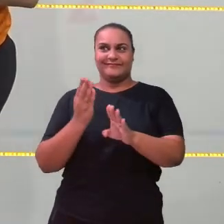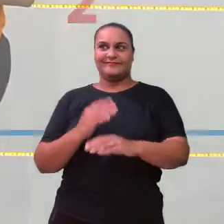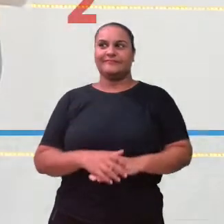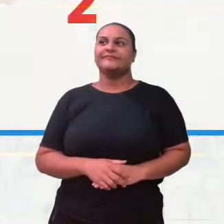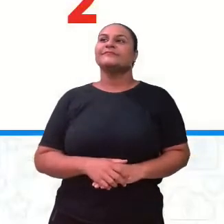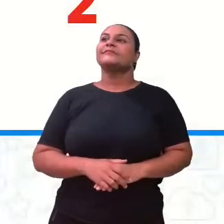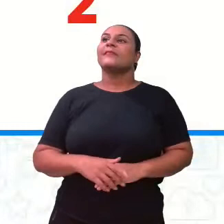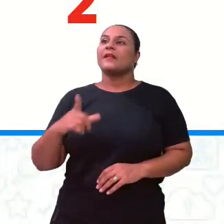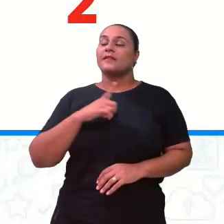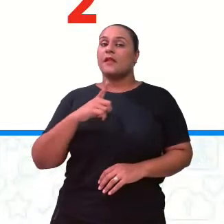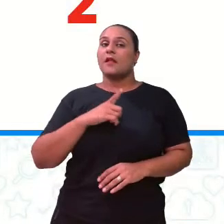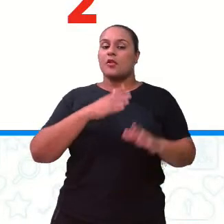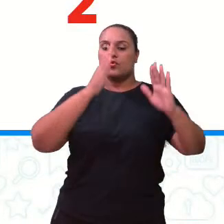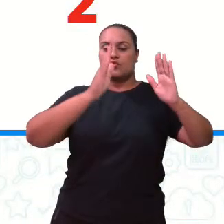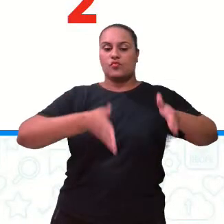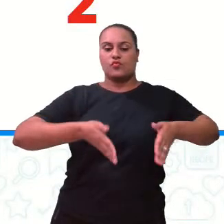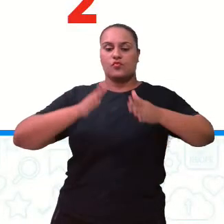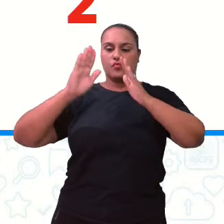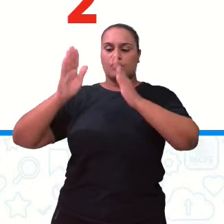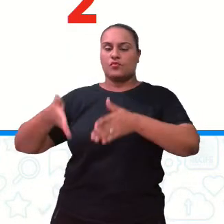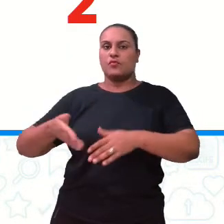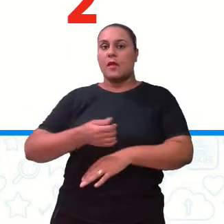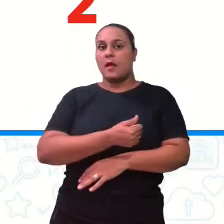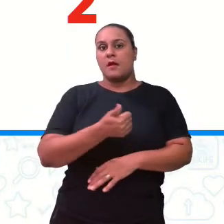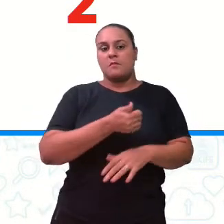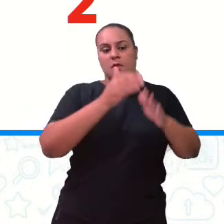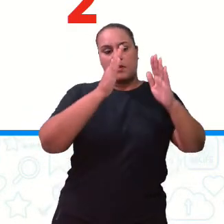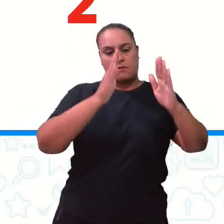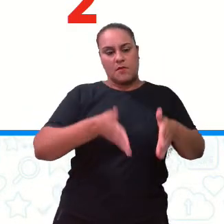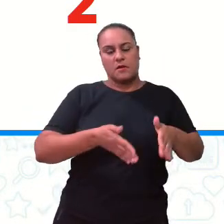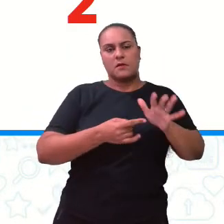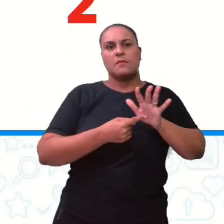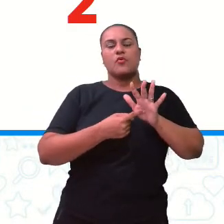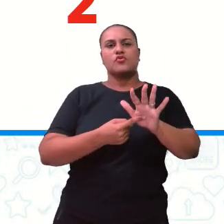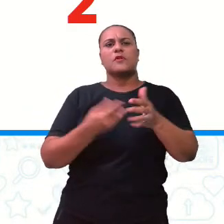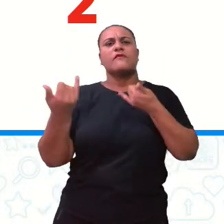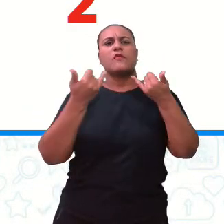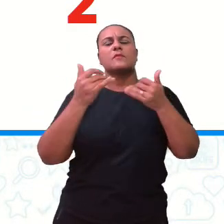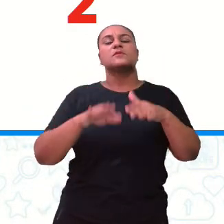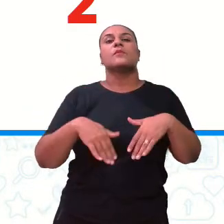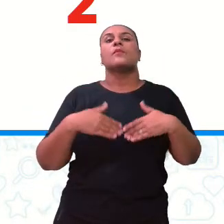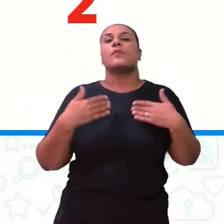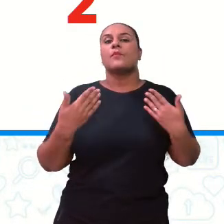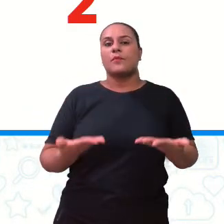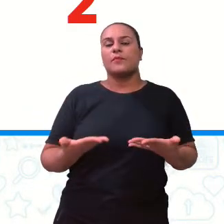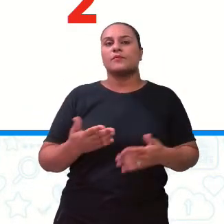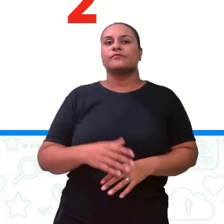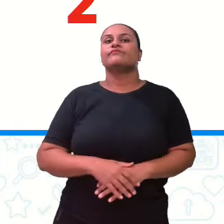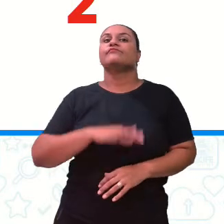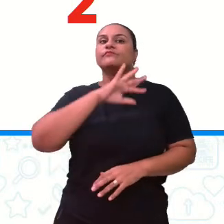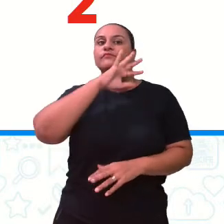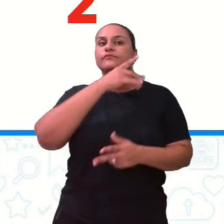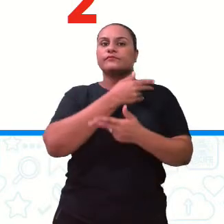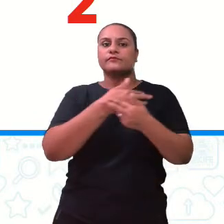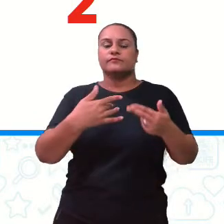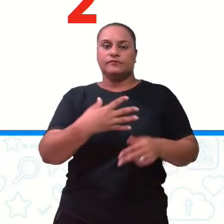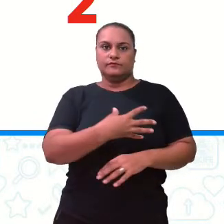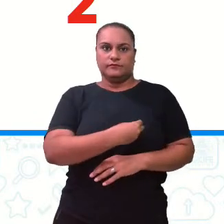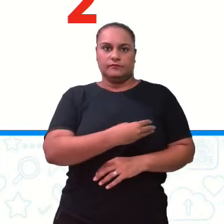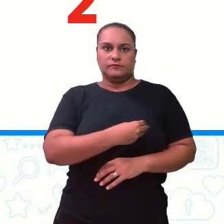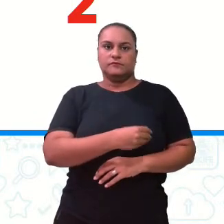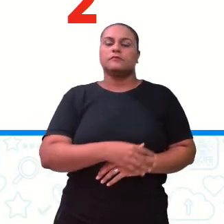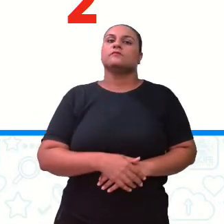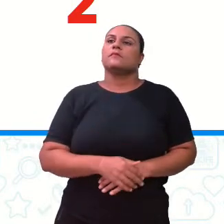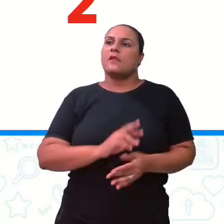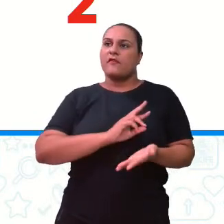tenho aqui duas colunas. A primeira coluna está trazendo para mim os mamíferos, né, que eu chamo aí